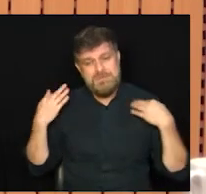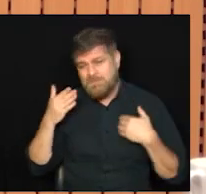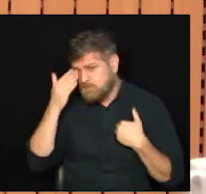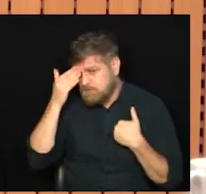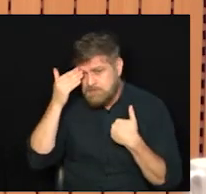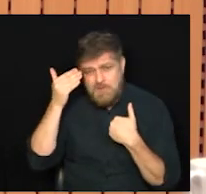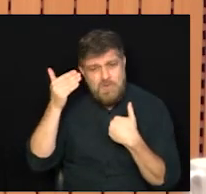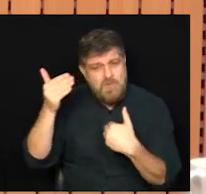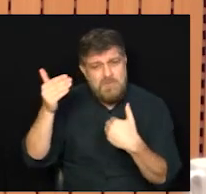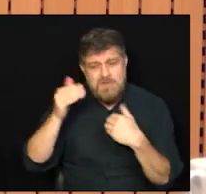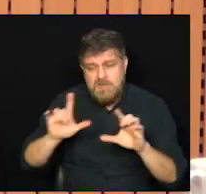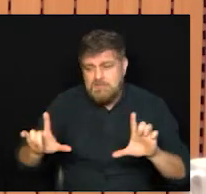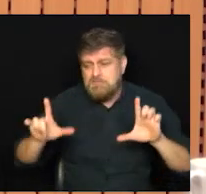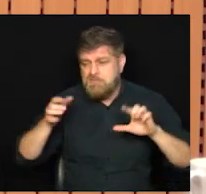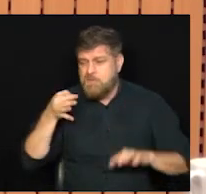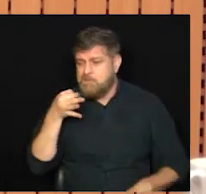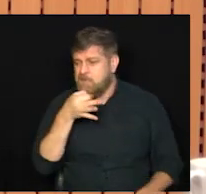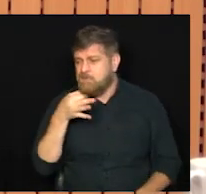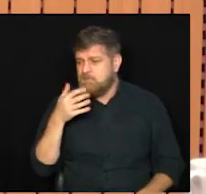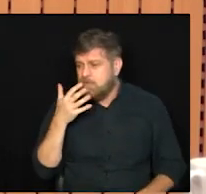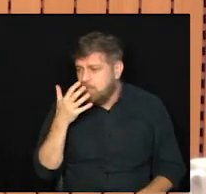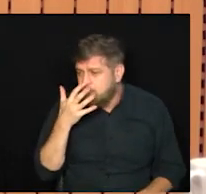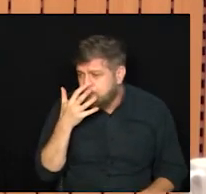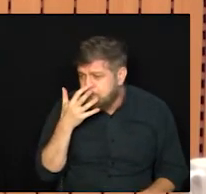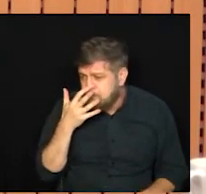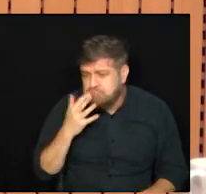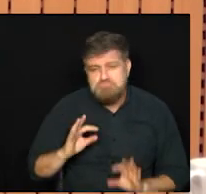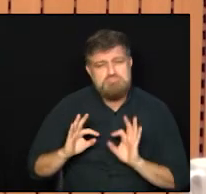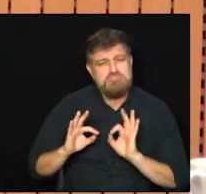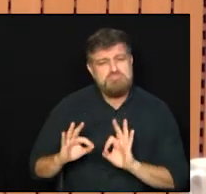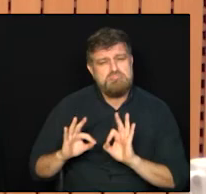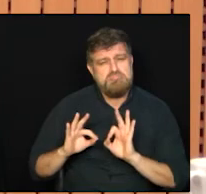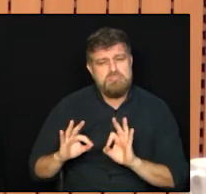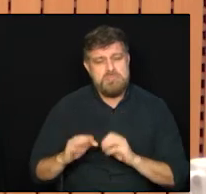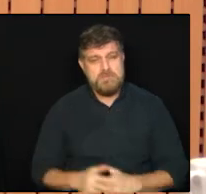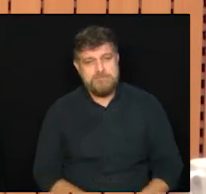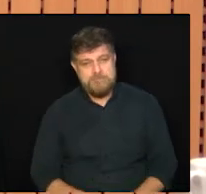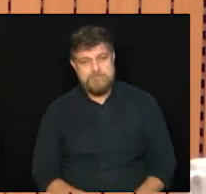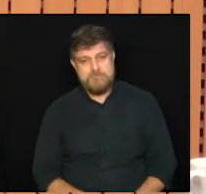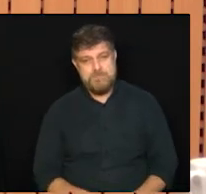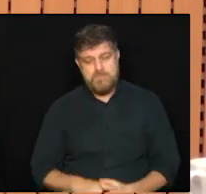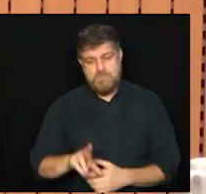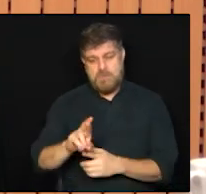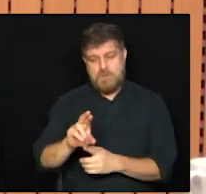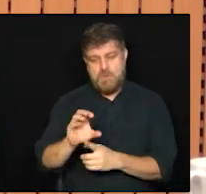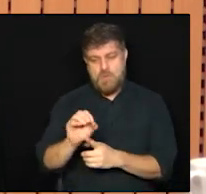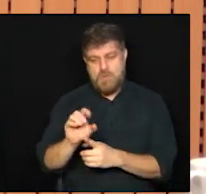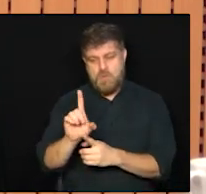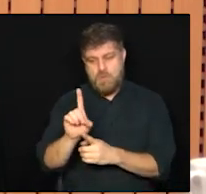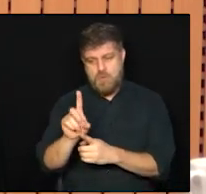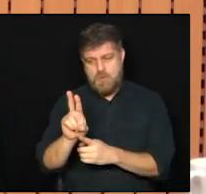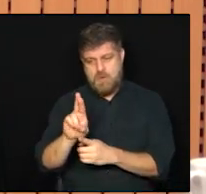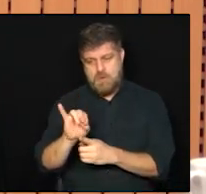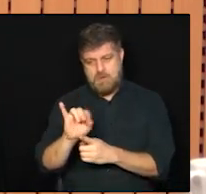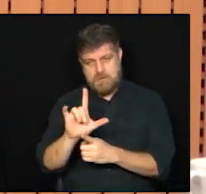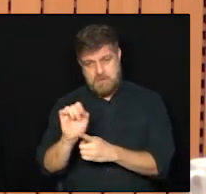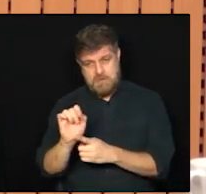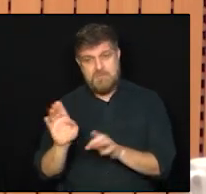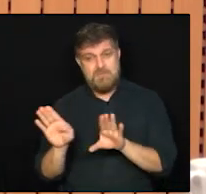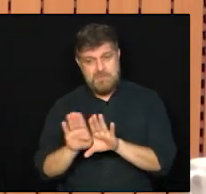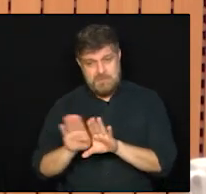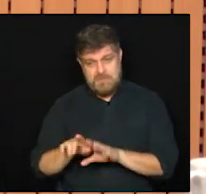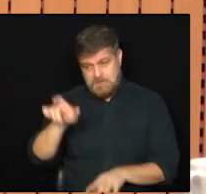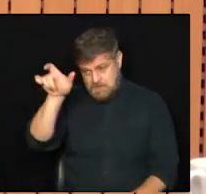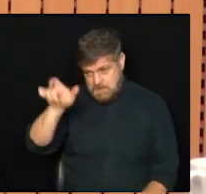Vanderlei, foi muito profícua aí a sua participação. O Rodrigo Porto, que é vice-presidente também do